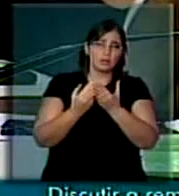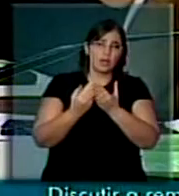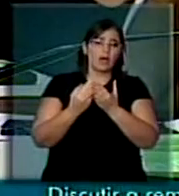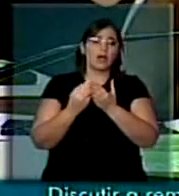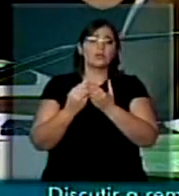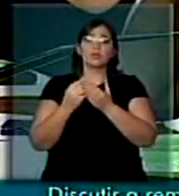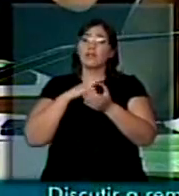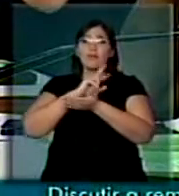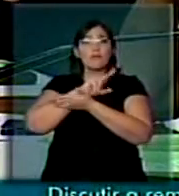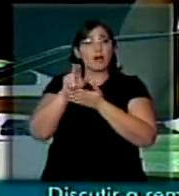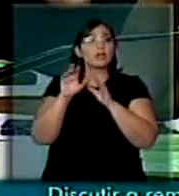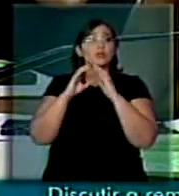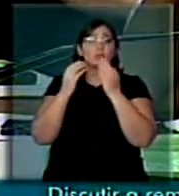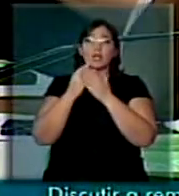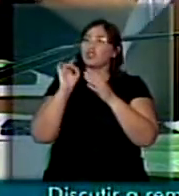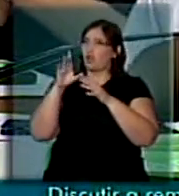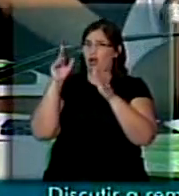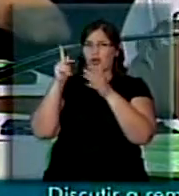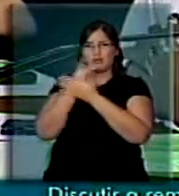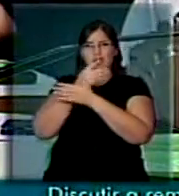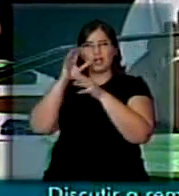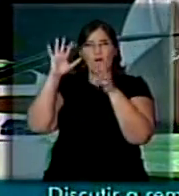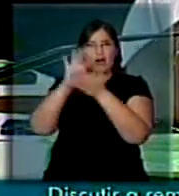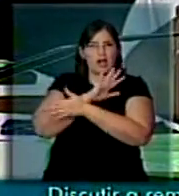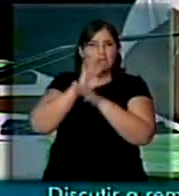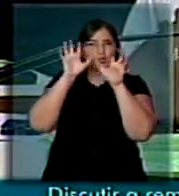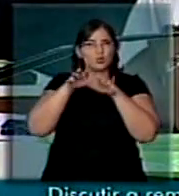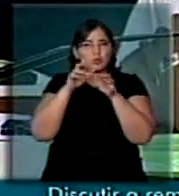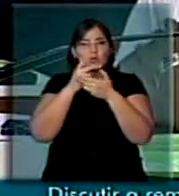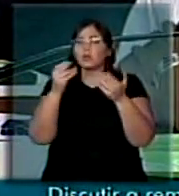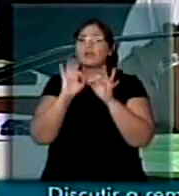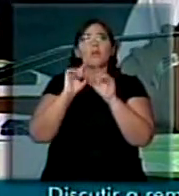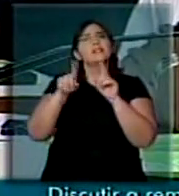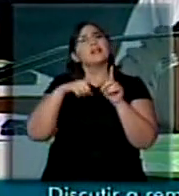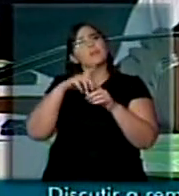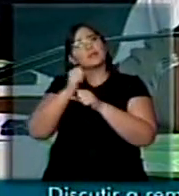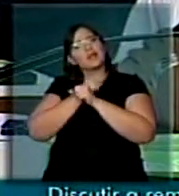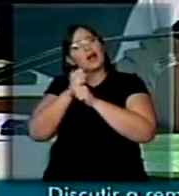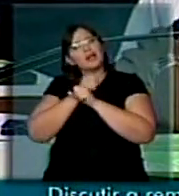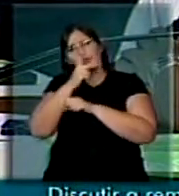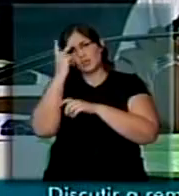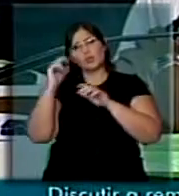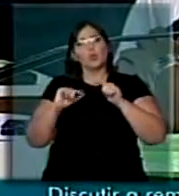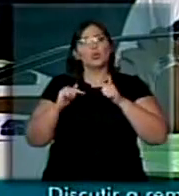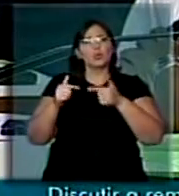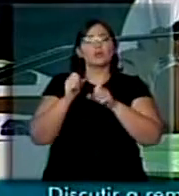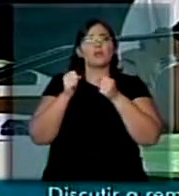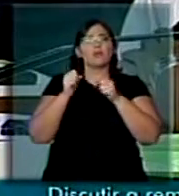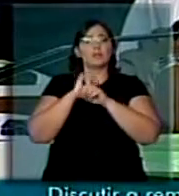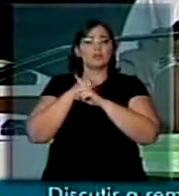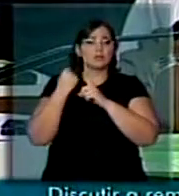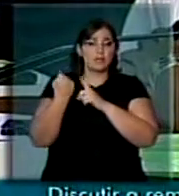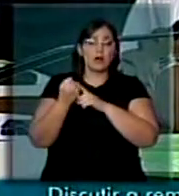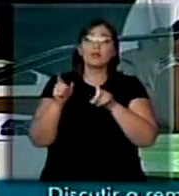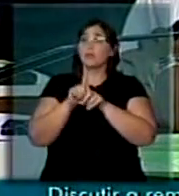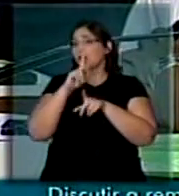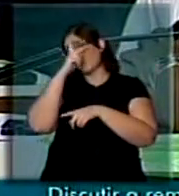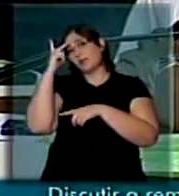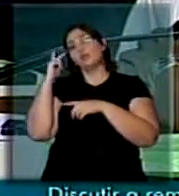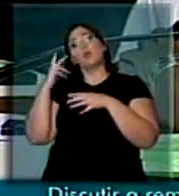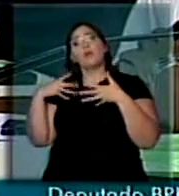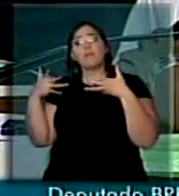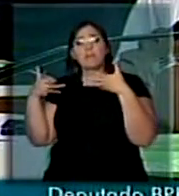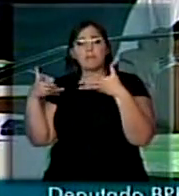chuvas, mas outros companheiros e membros que estão na luta dos movimentos sociais há muitos anos na cidade do Rio de Janeiro, mas como também os